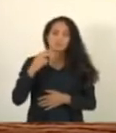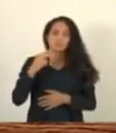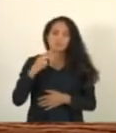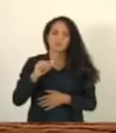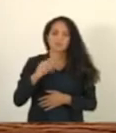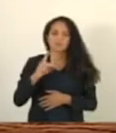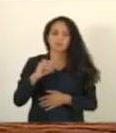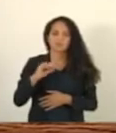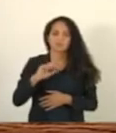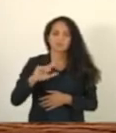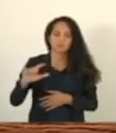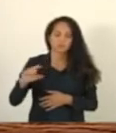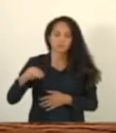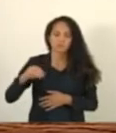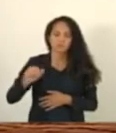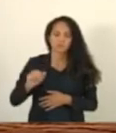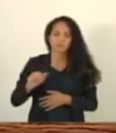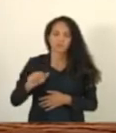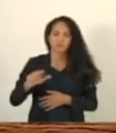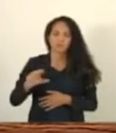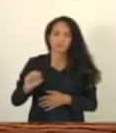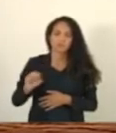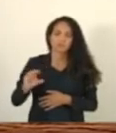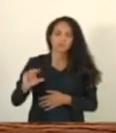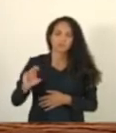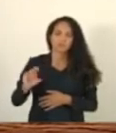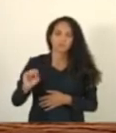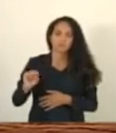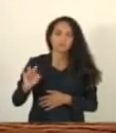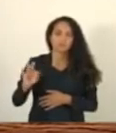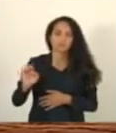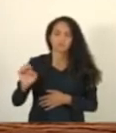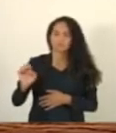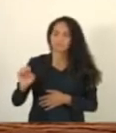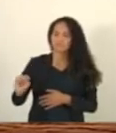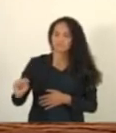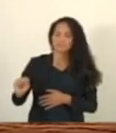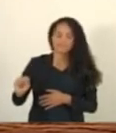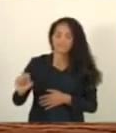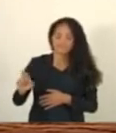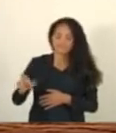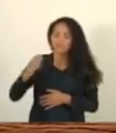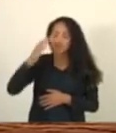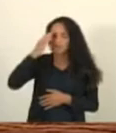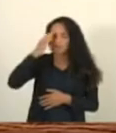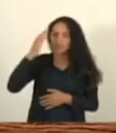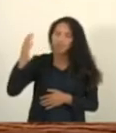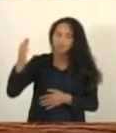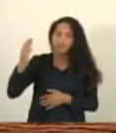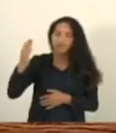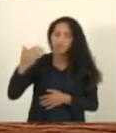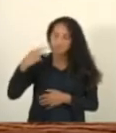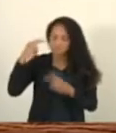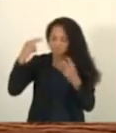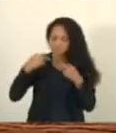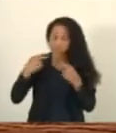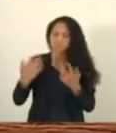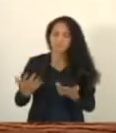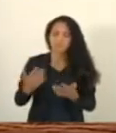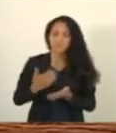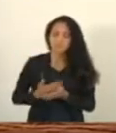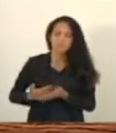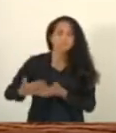apicultor Mário Custer. Seu Mário, muito obrigado por esse reconhecimento ao deputado estadual Torino Marques. A